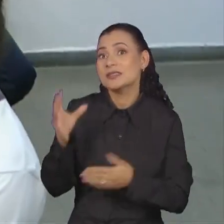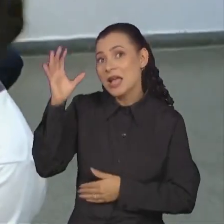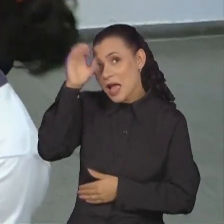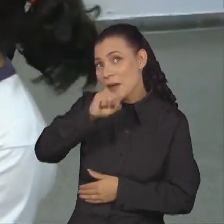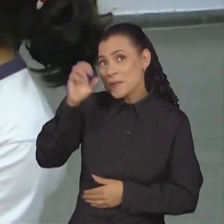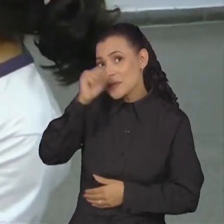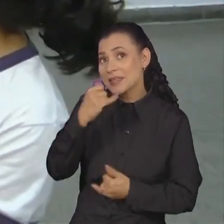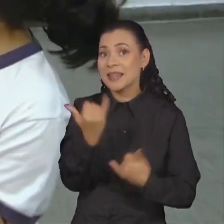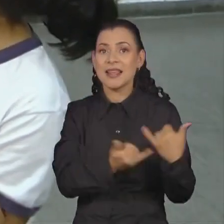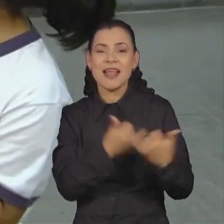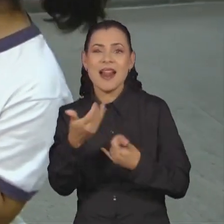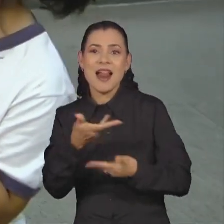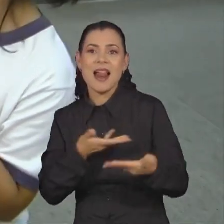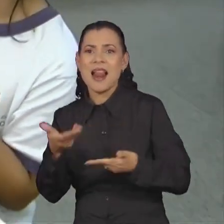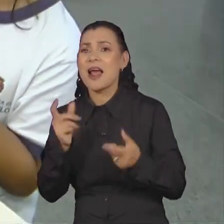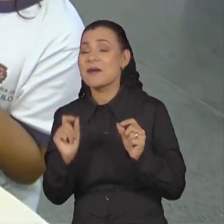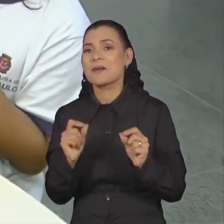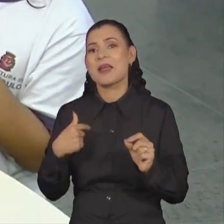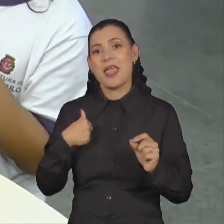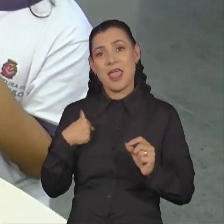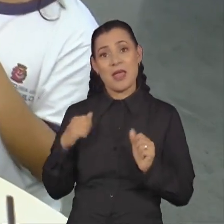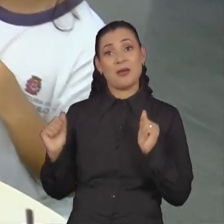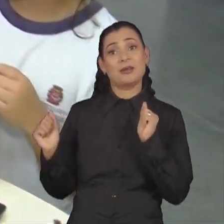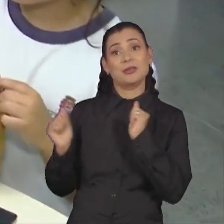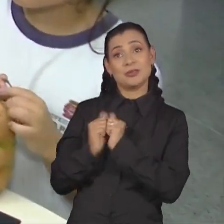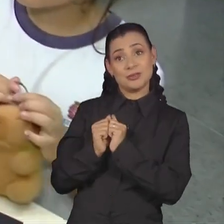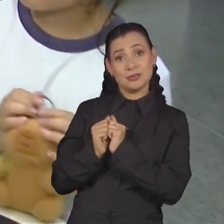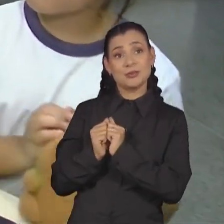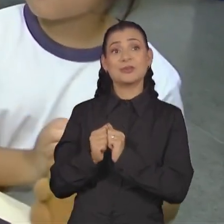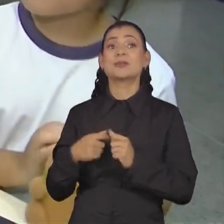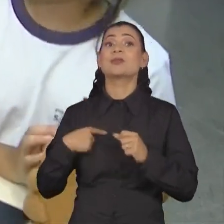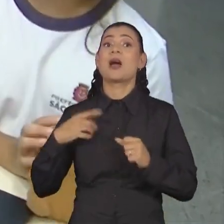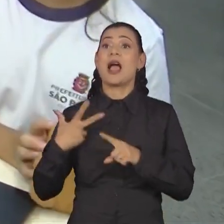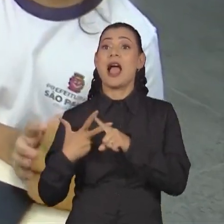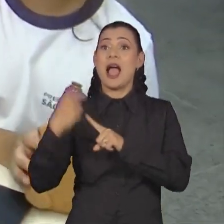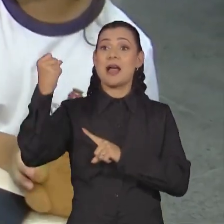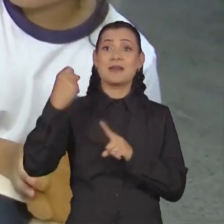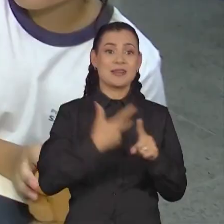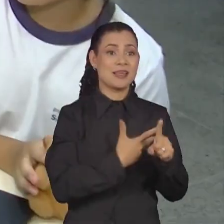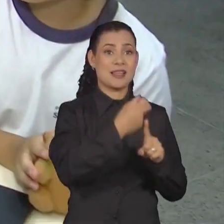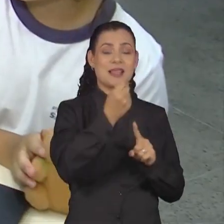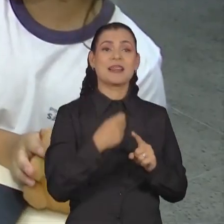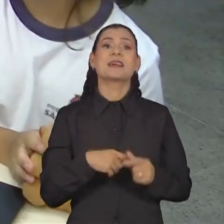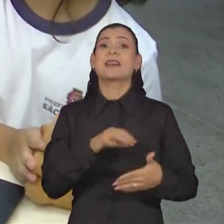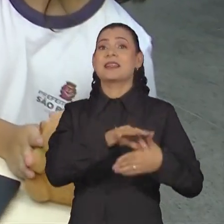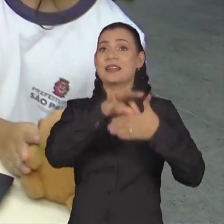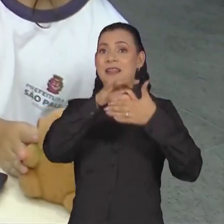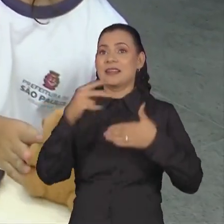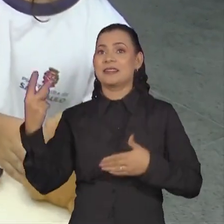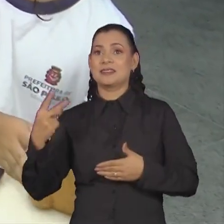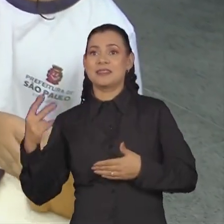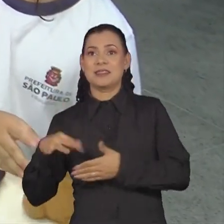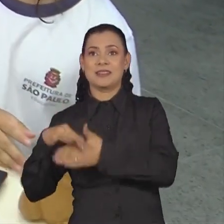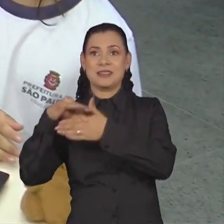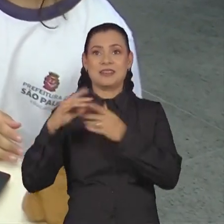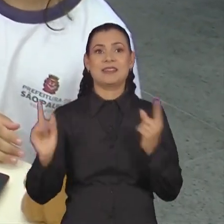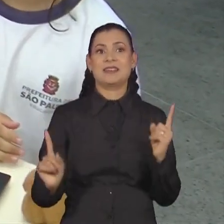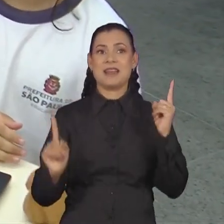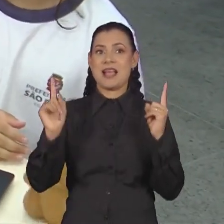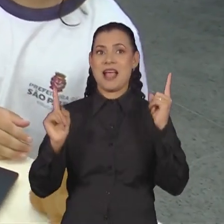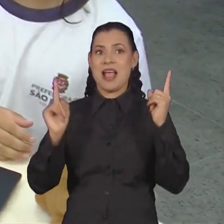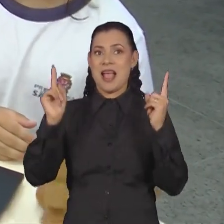um tom de brincadeira. Eu tô aqui entre dois campeões, o líder e a vice-líder, que foi uma